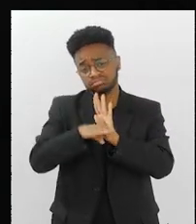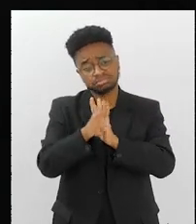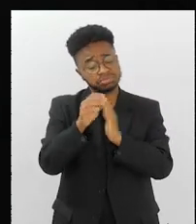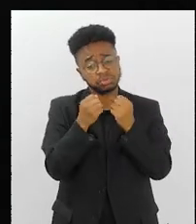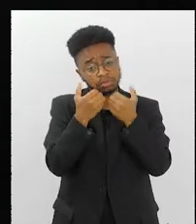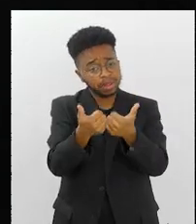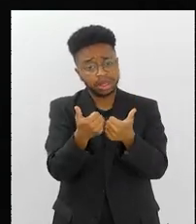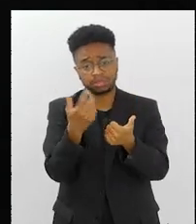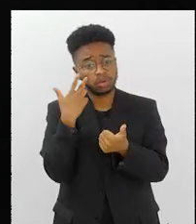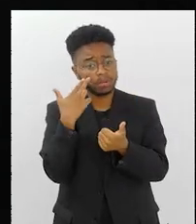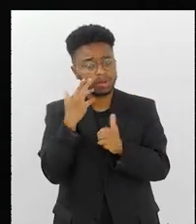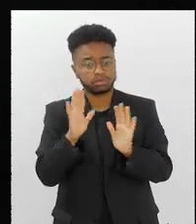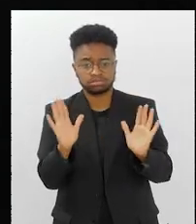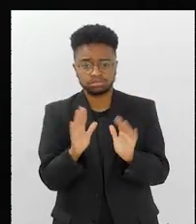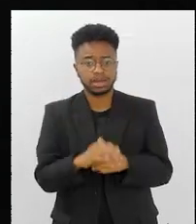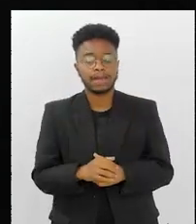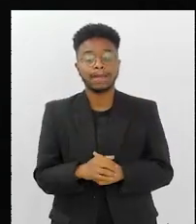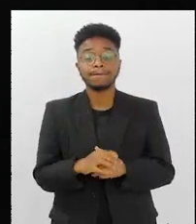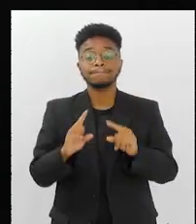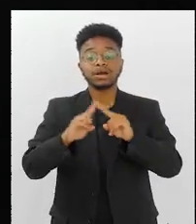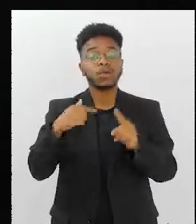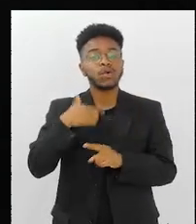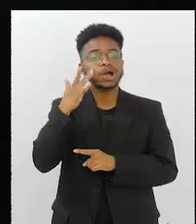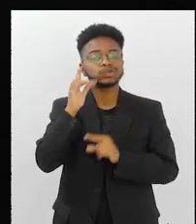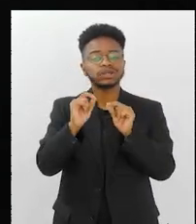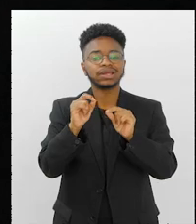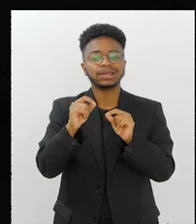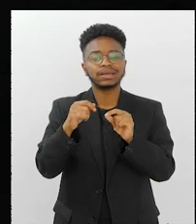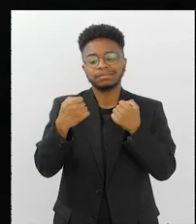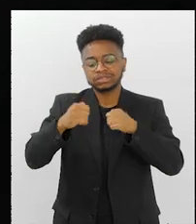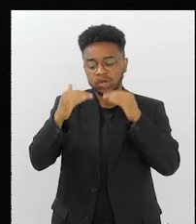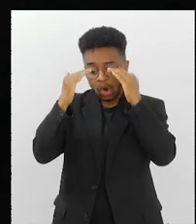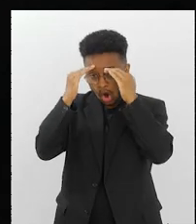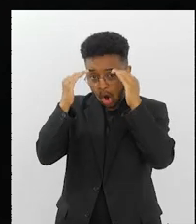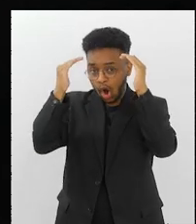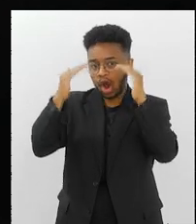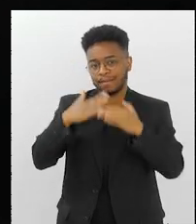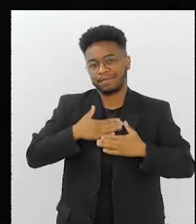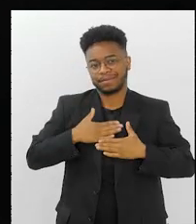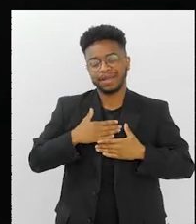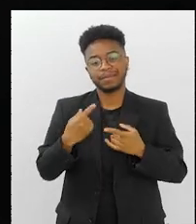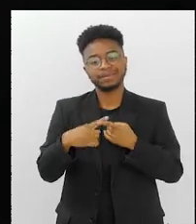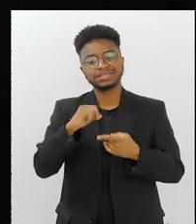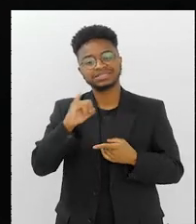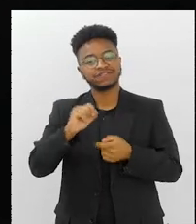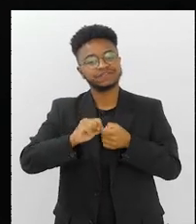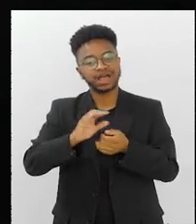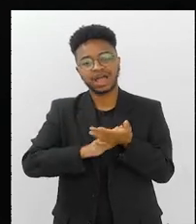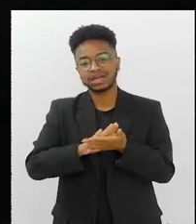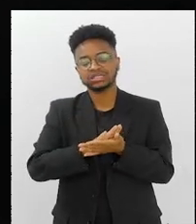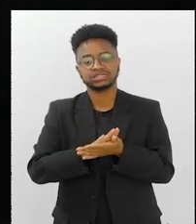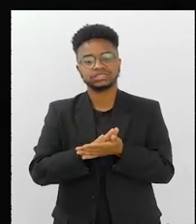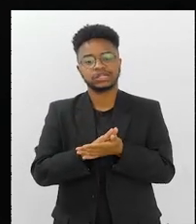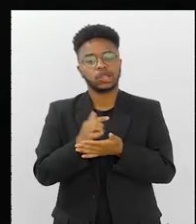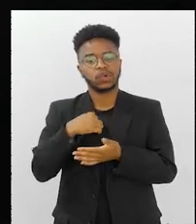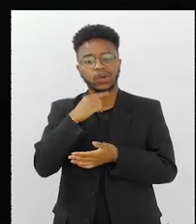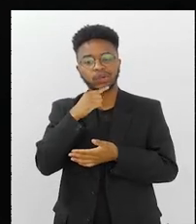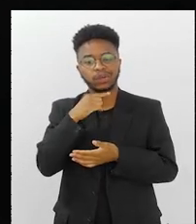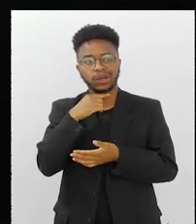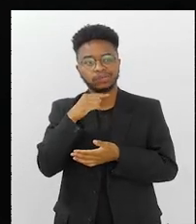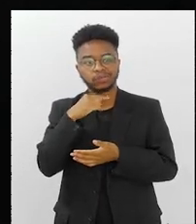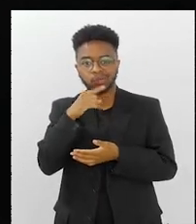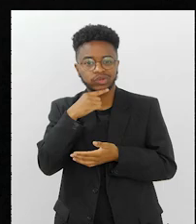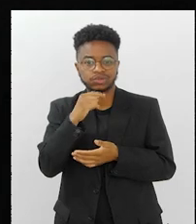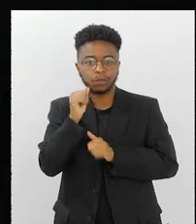baixos e tudo bem Só que eu acho que foi uma questão de honra eu acho que se a gente não fizesse isso e eu acho que não ia virar essa chave